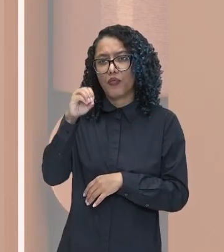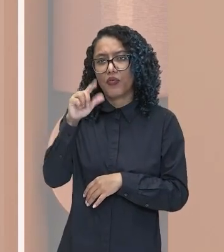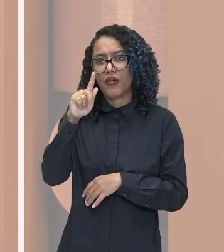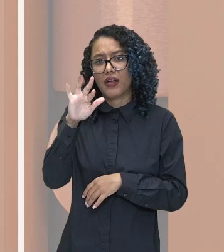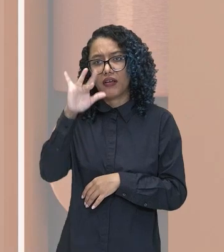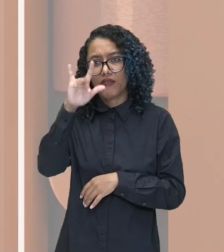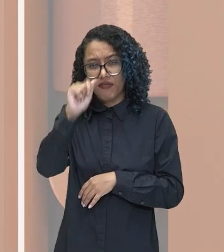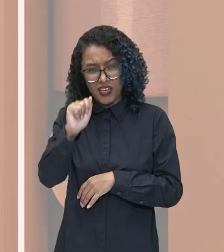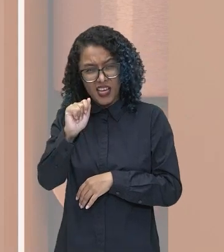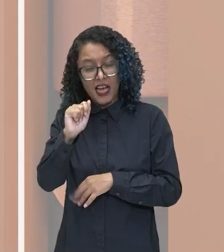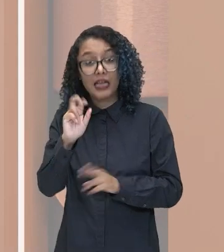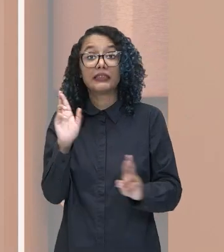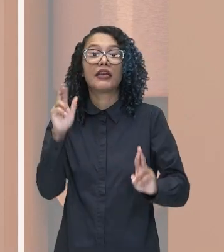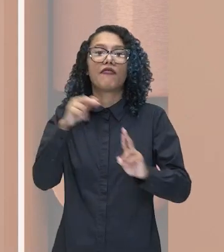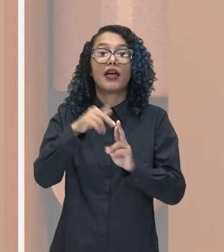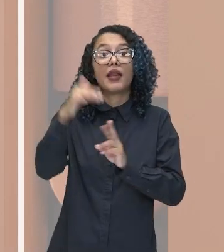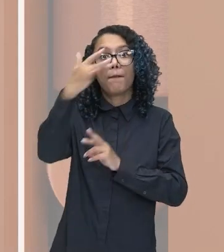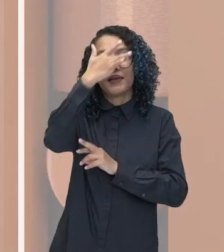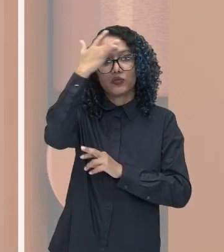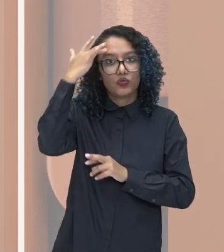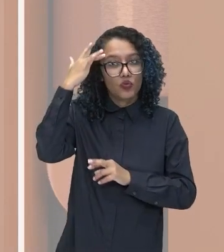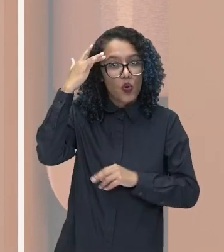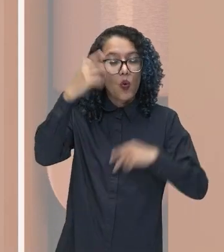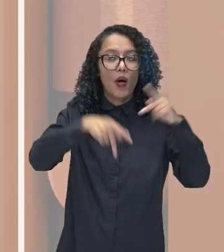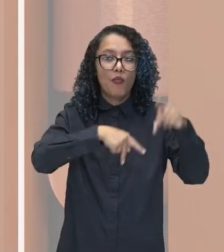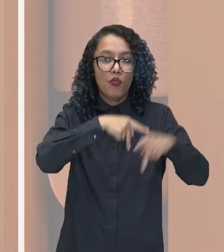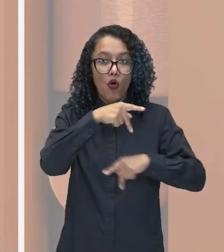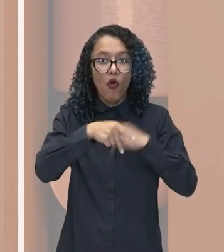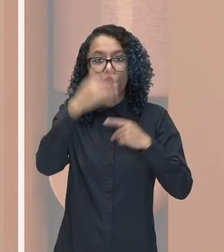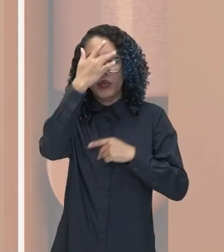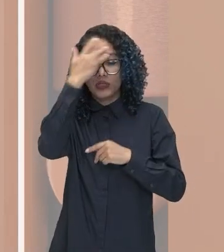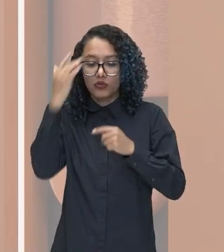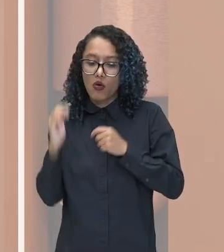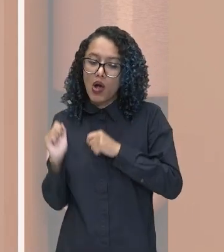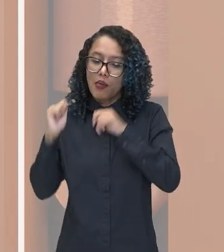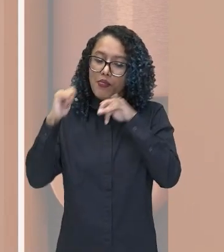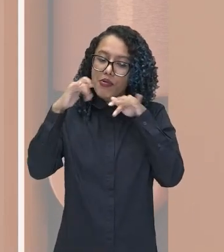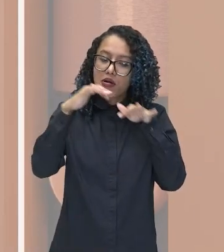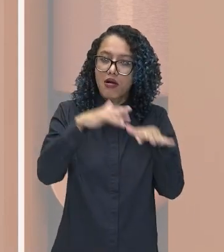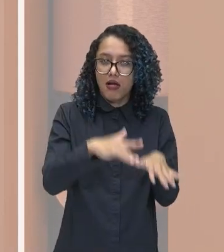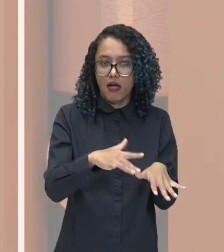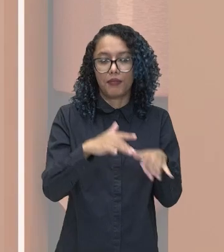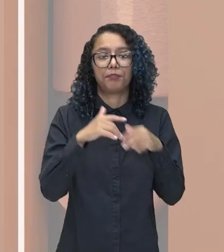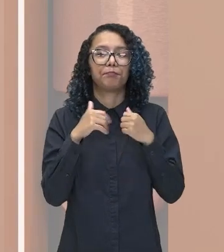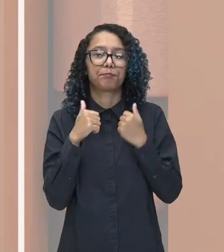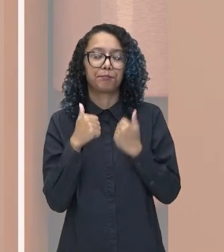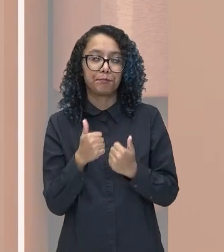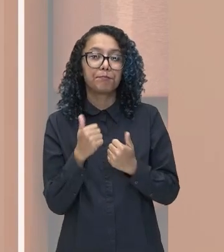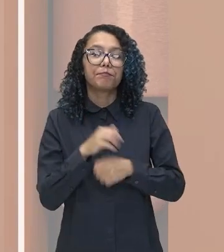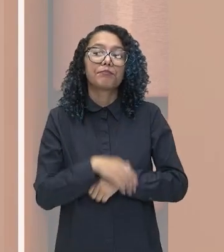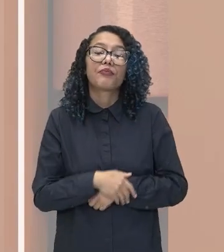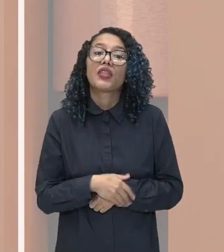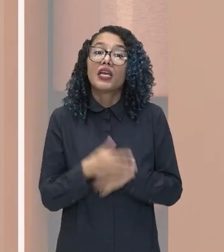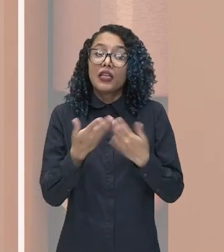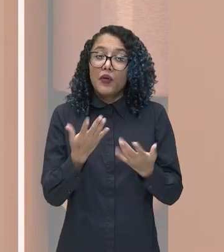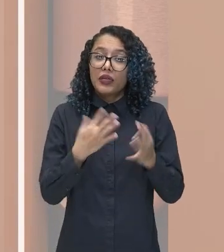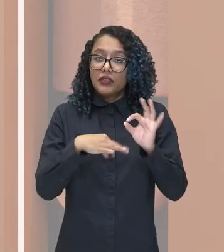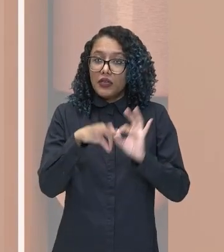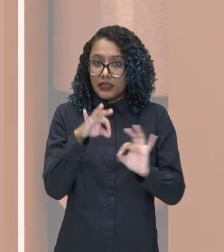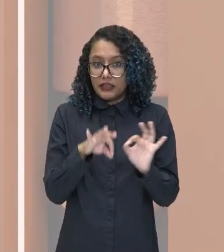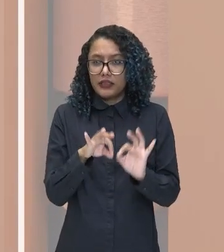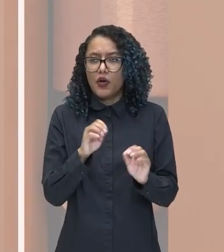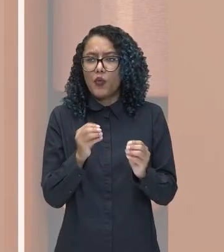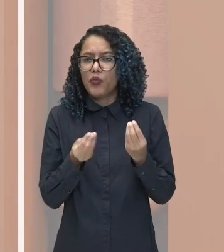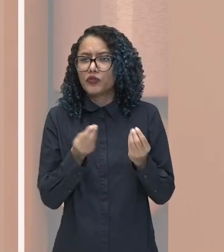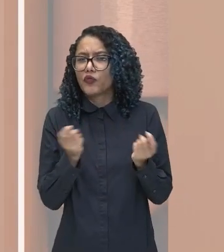tá bom? O pessoal ali que acaba habitando essa área. Então, essa estrutura demográfica, gente, vai vir através aí de estudos.